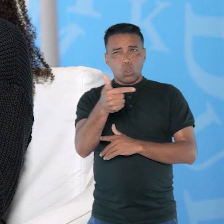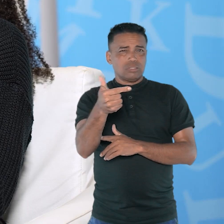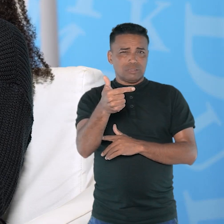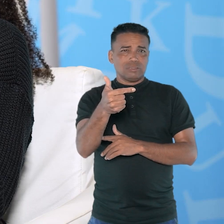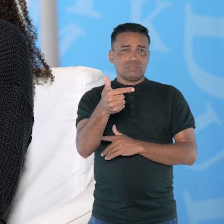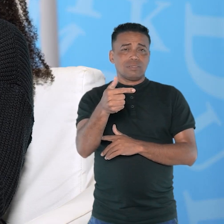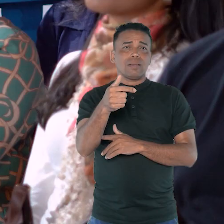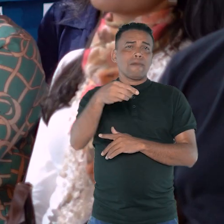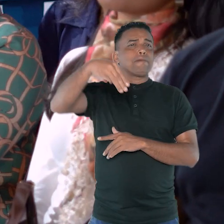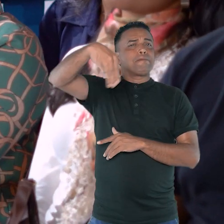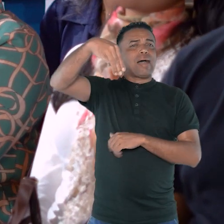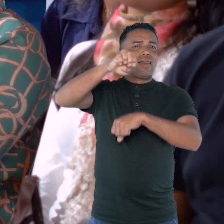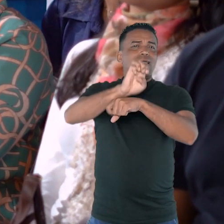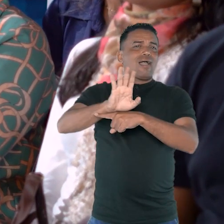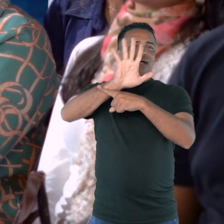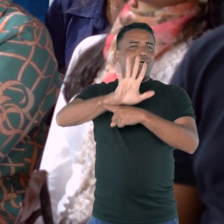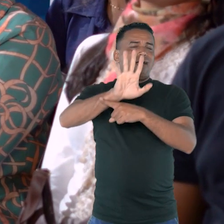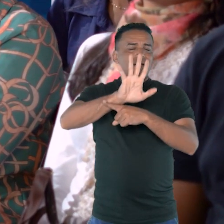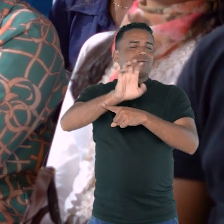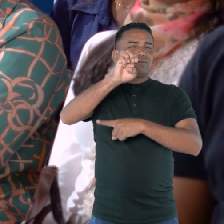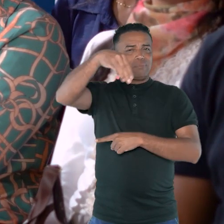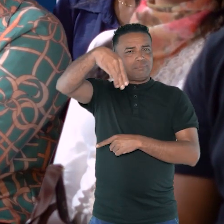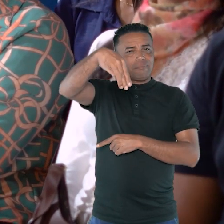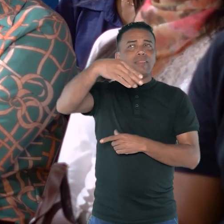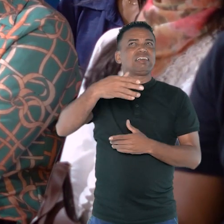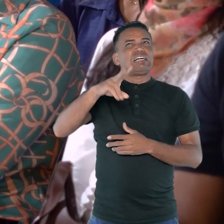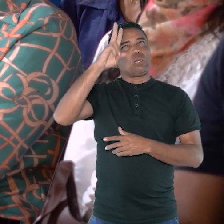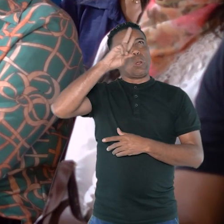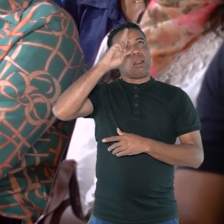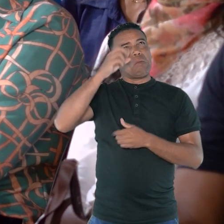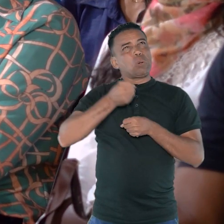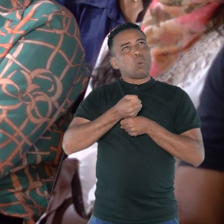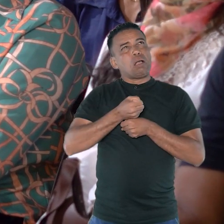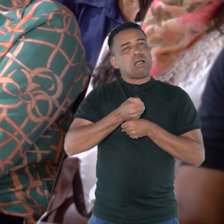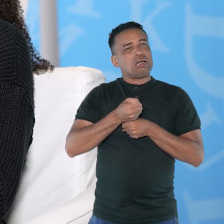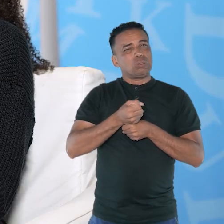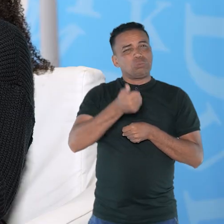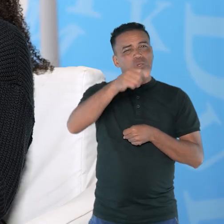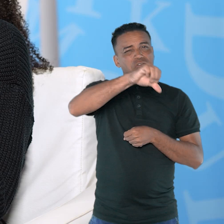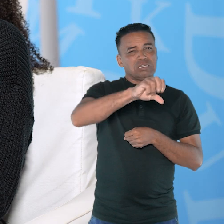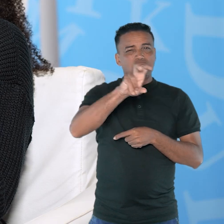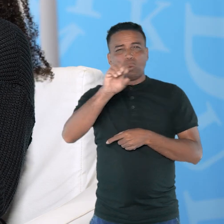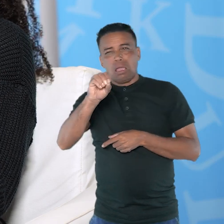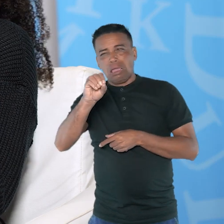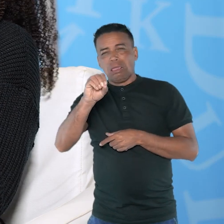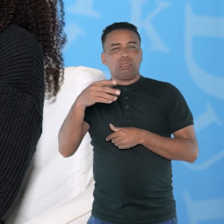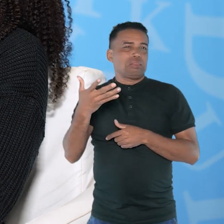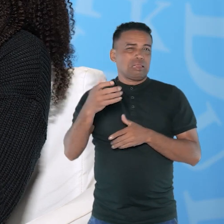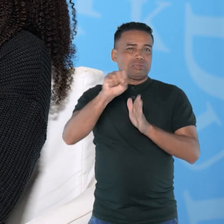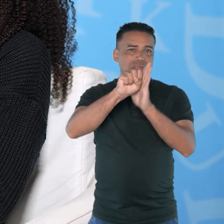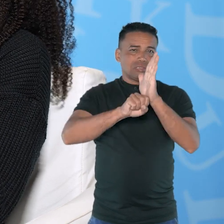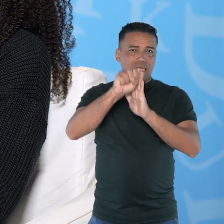o romance dela, eu não lembro o ano agora, mas tipo na década de 50 desse século XIX, e aí